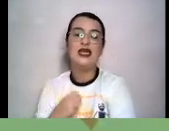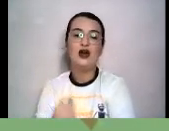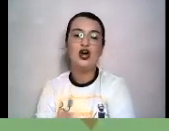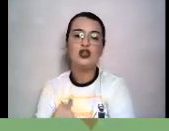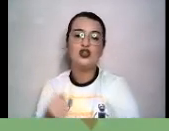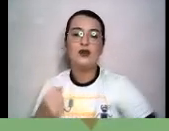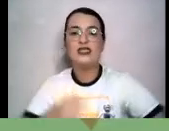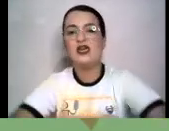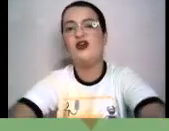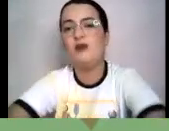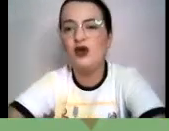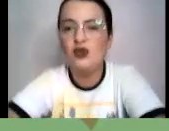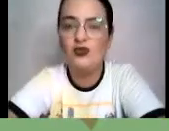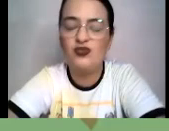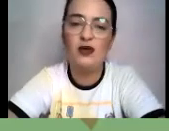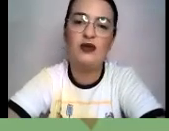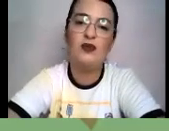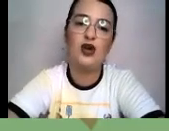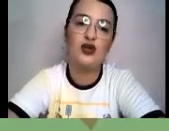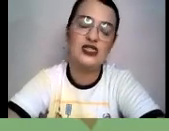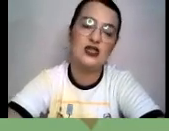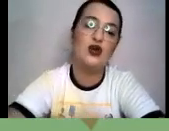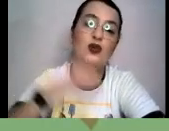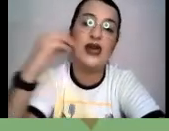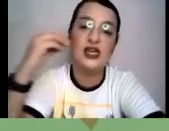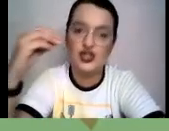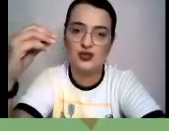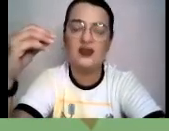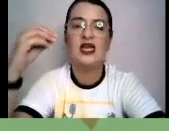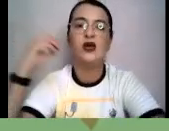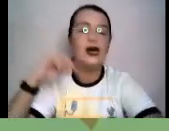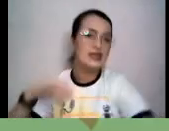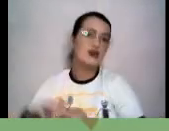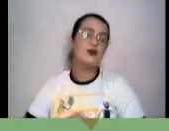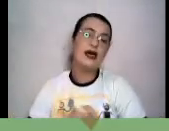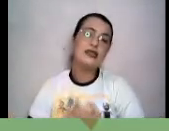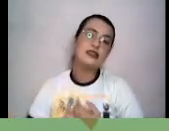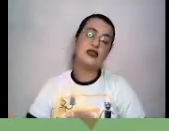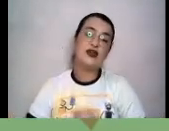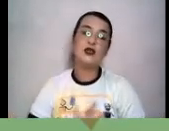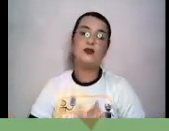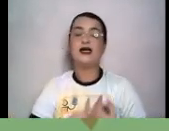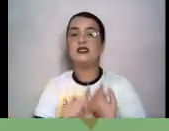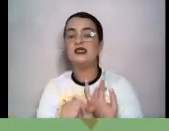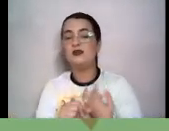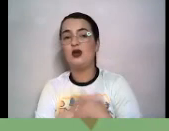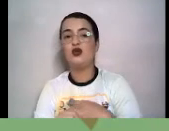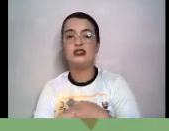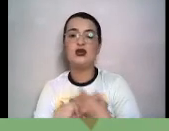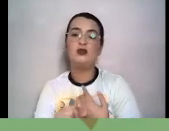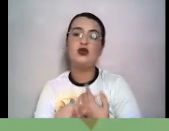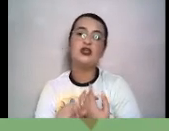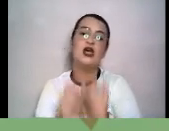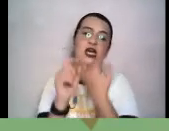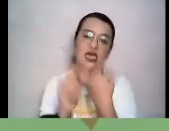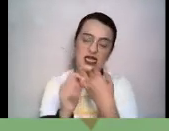com a derrota dos países que formavam um bloco conhecido como Eixo. Quais eram os países que faziam parte desse bloco